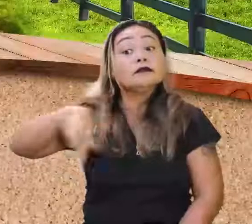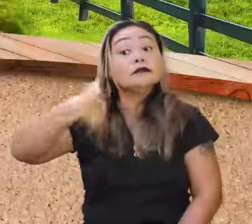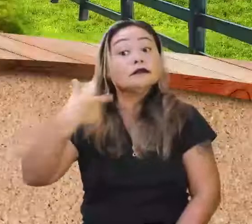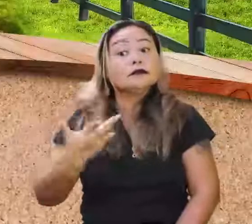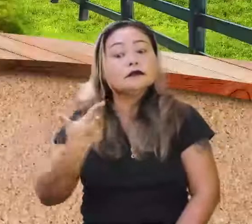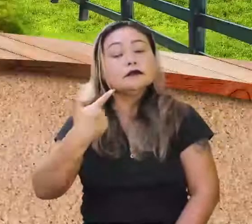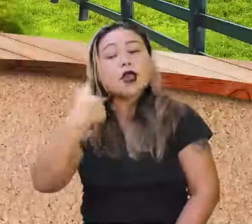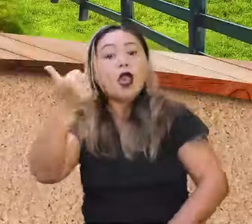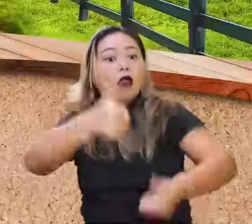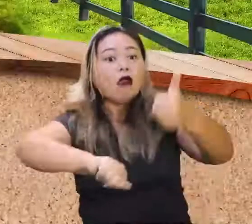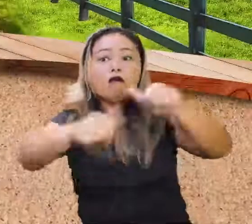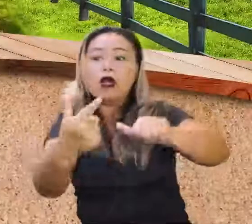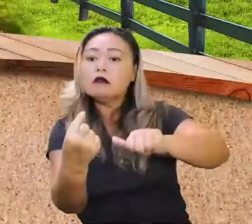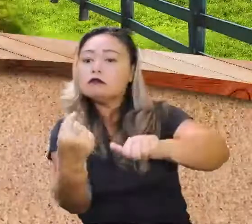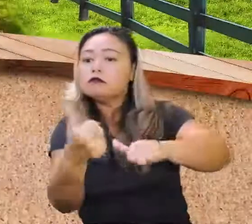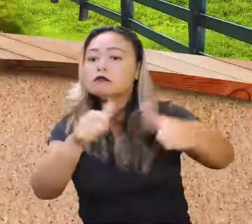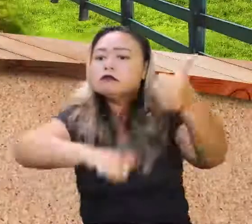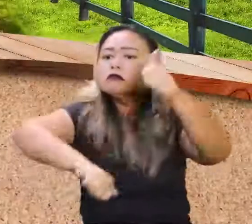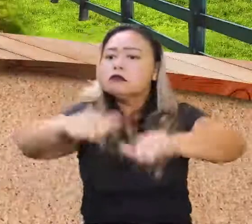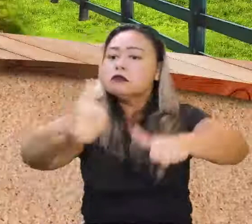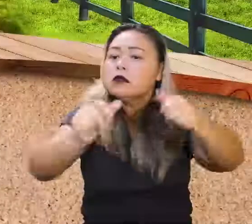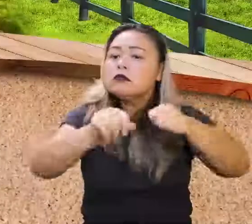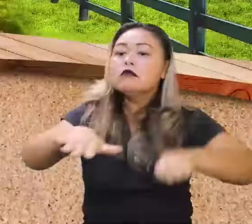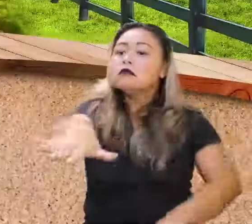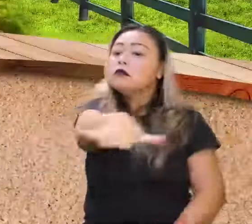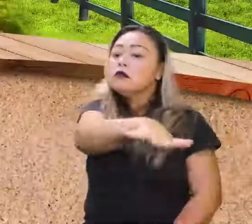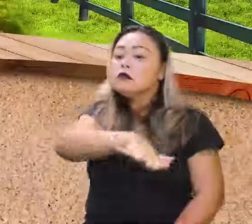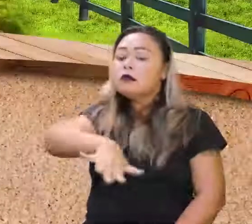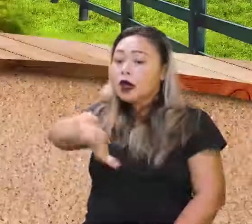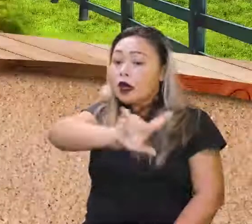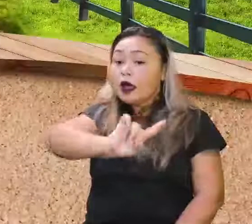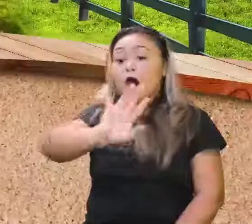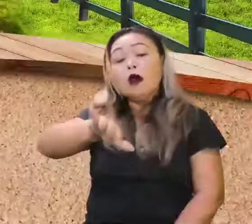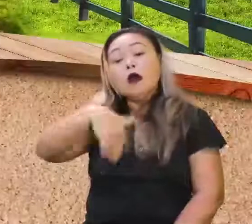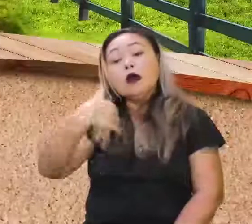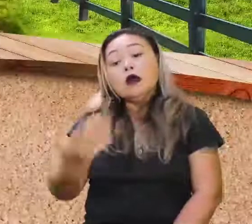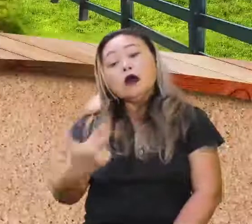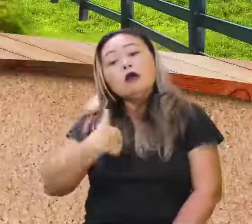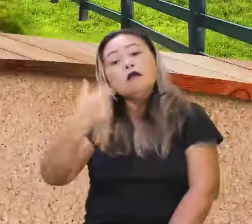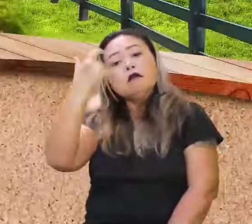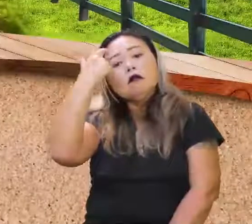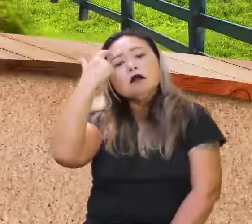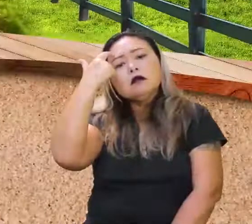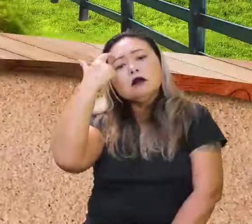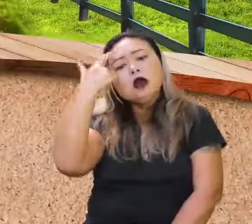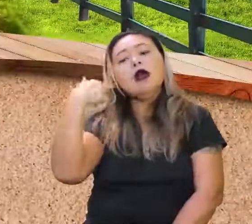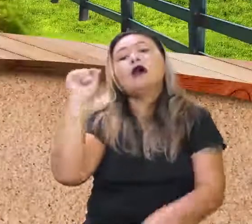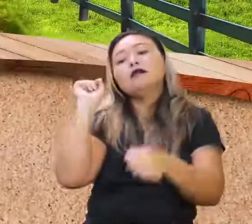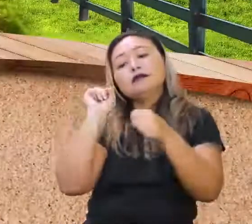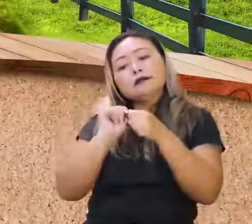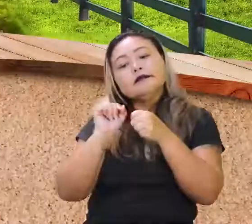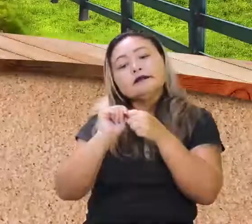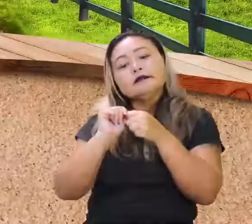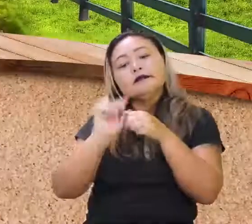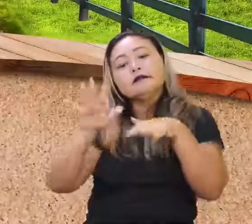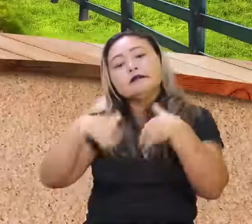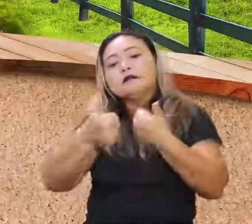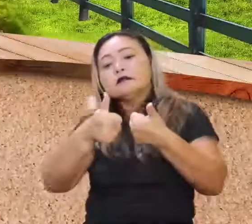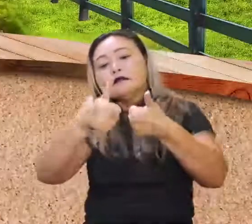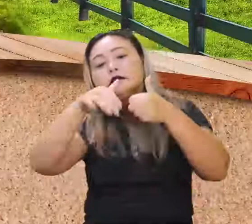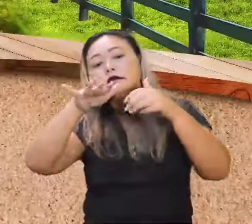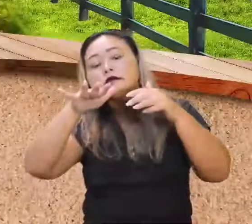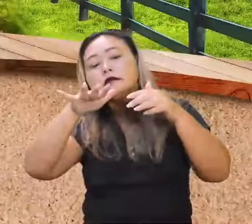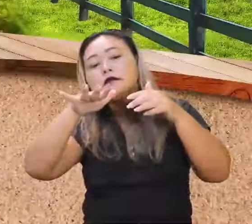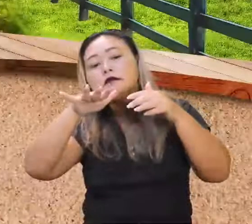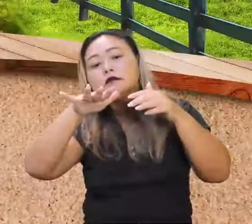esse levantamento do mercado na sua região, mesmo quando nós estamos pensando, vou fazer a implantação